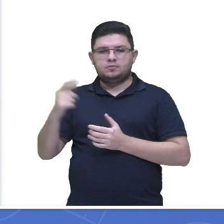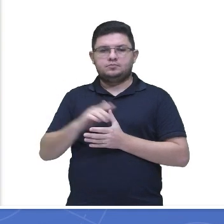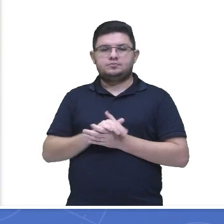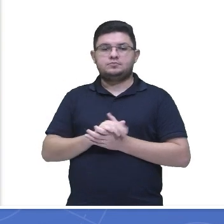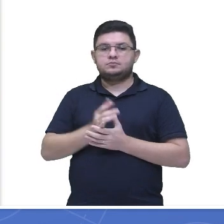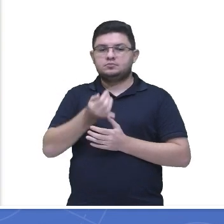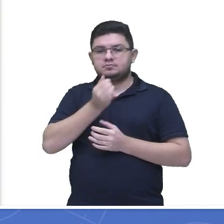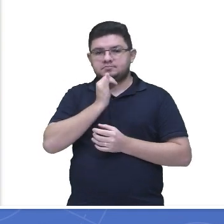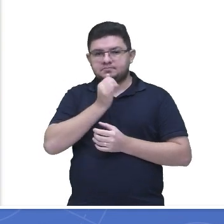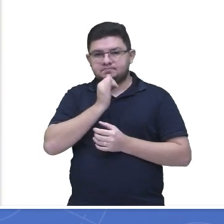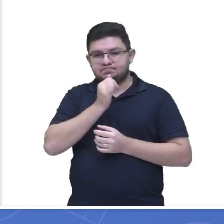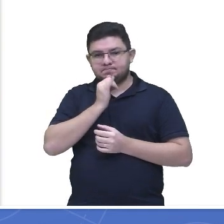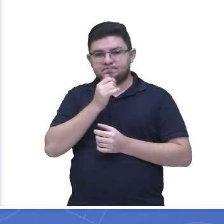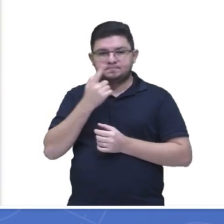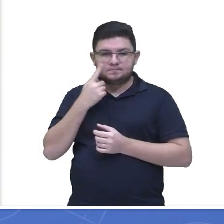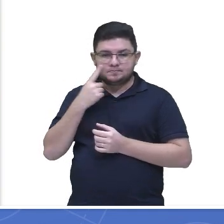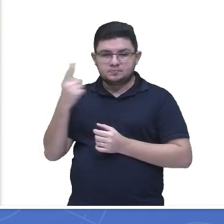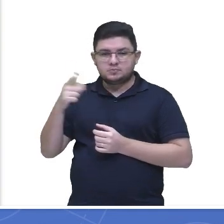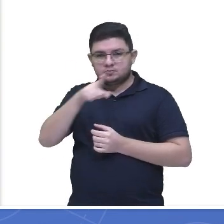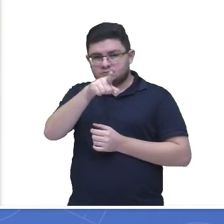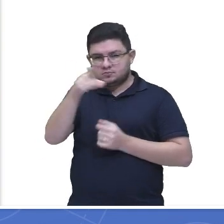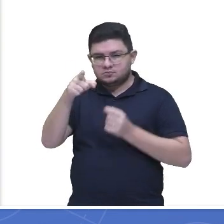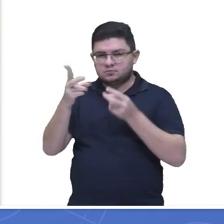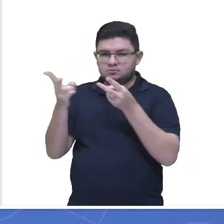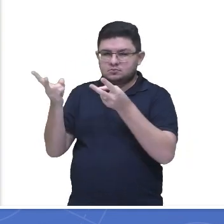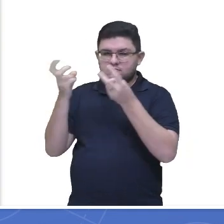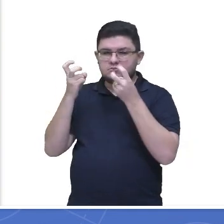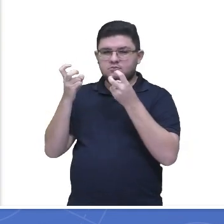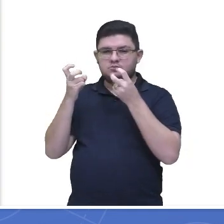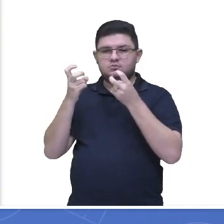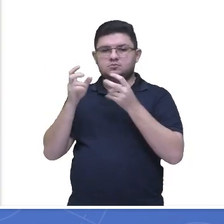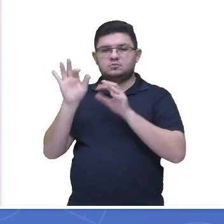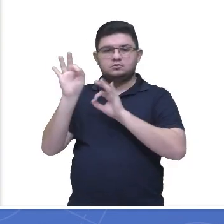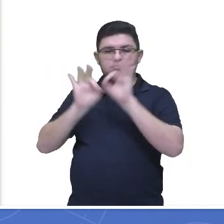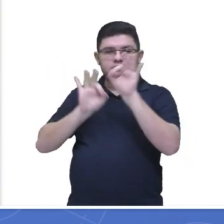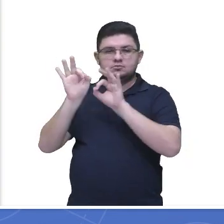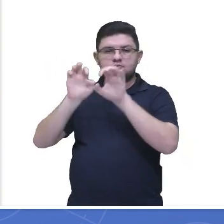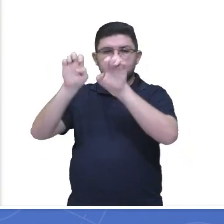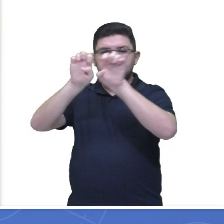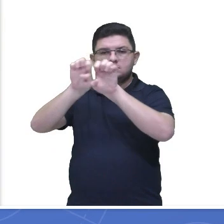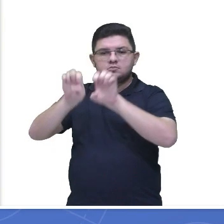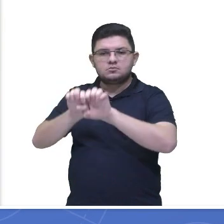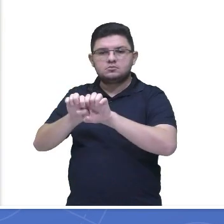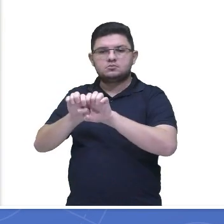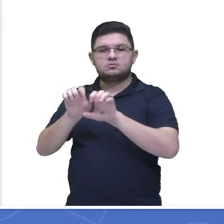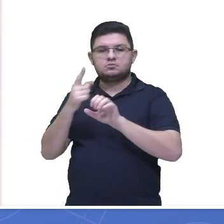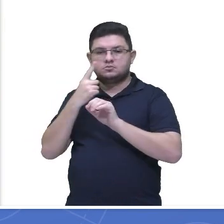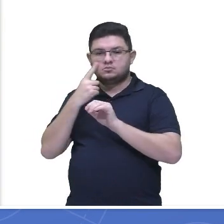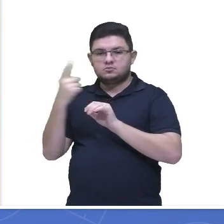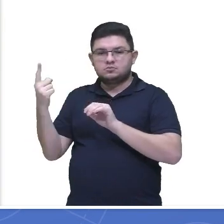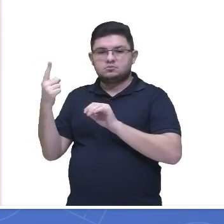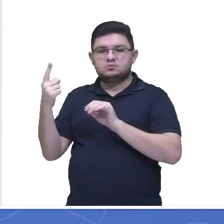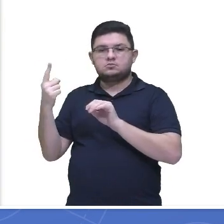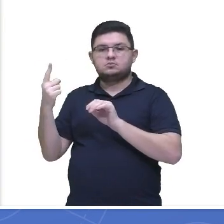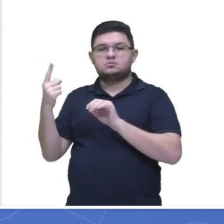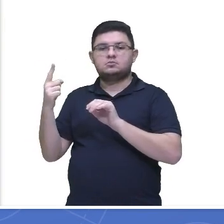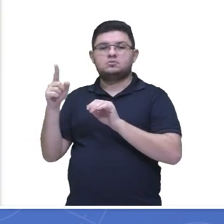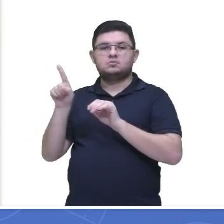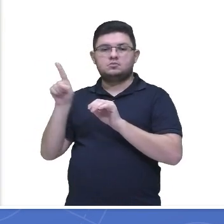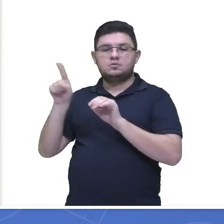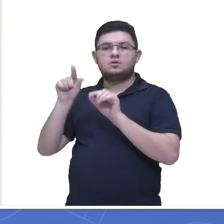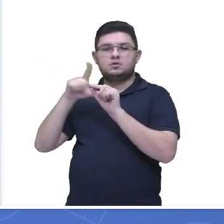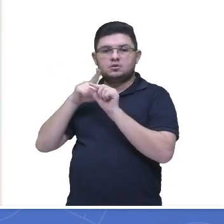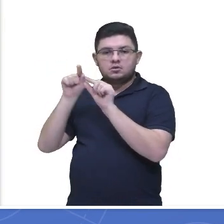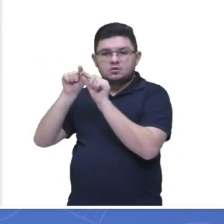tá? Essa fórmula estrutural aqui. O nome desse composto aí,